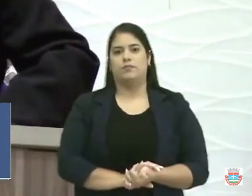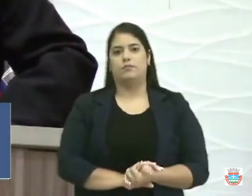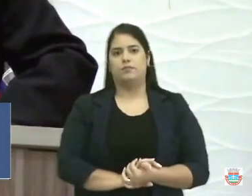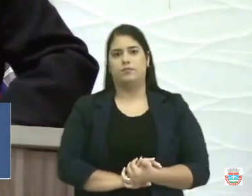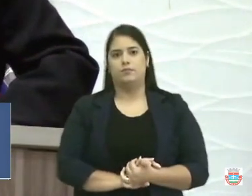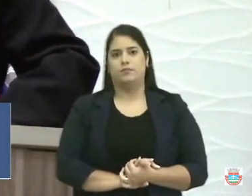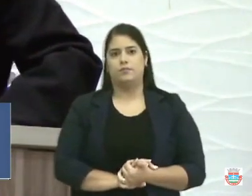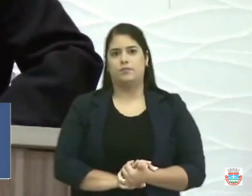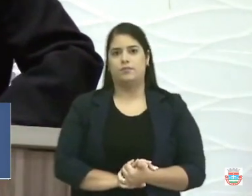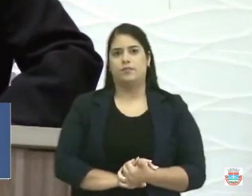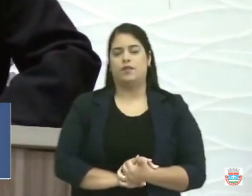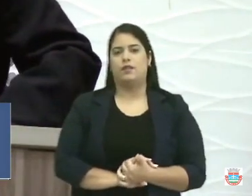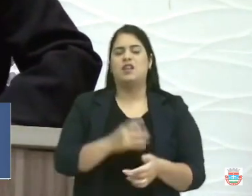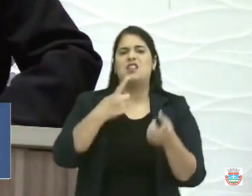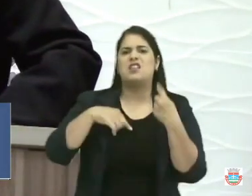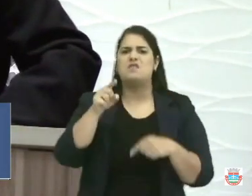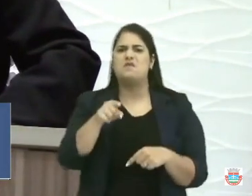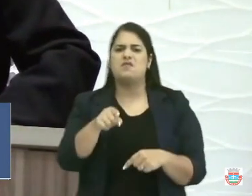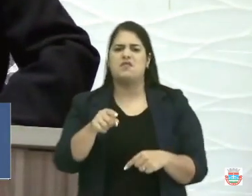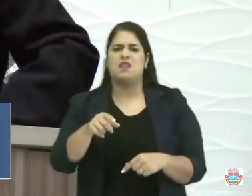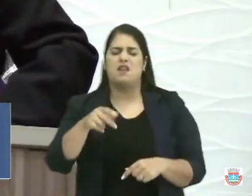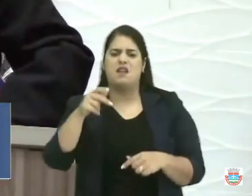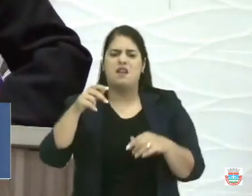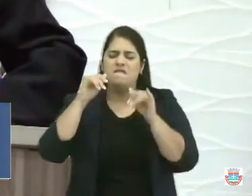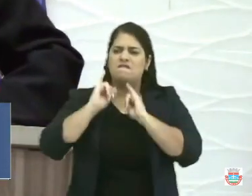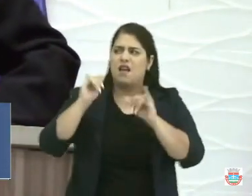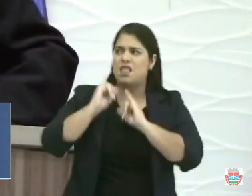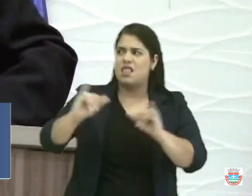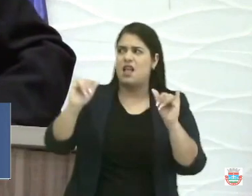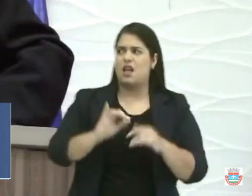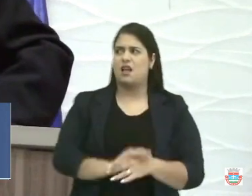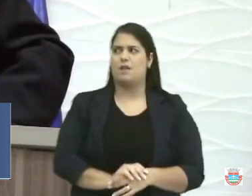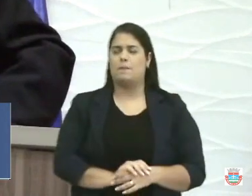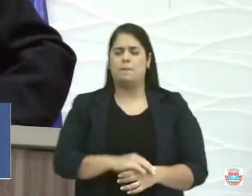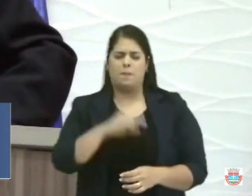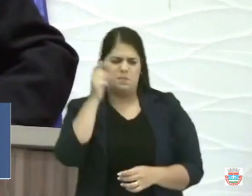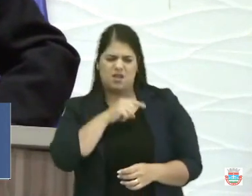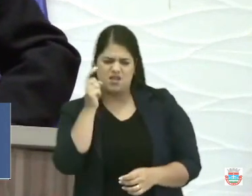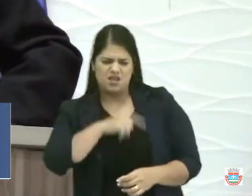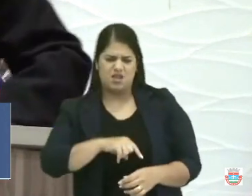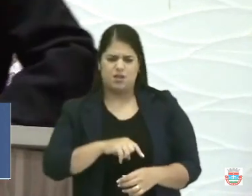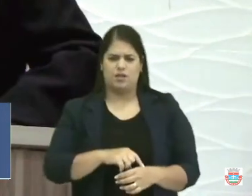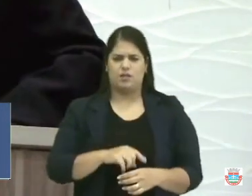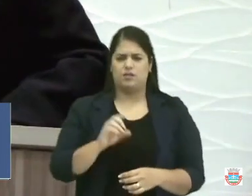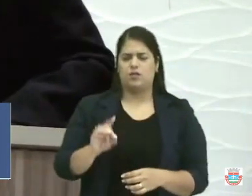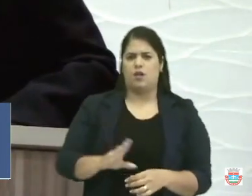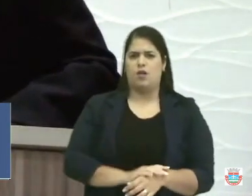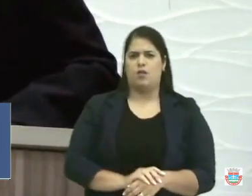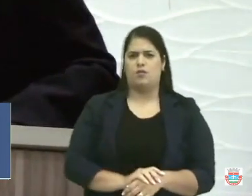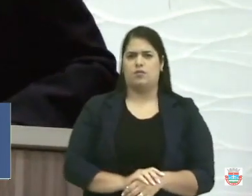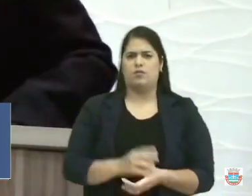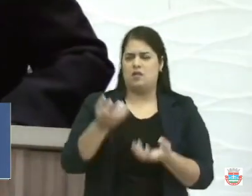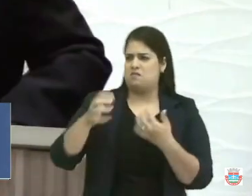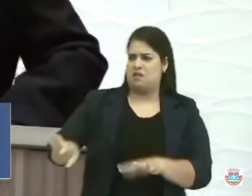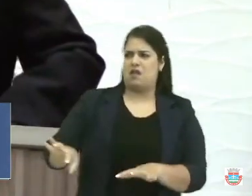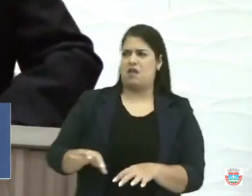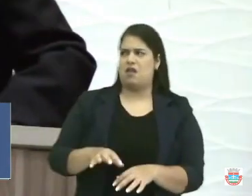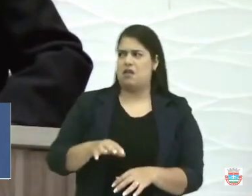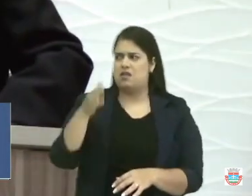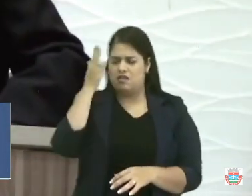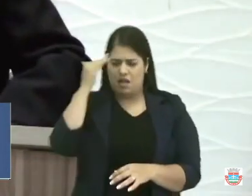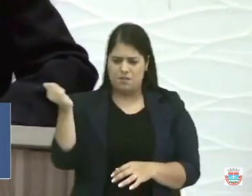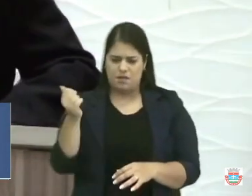você falar. Que Vossa Excelência só vem aqui falar em verdade. O senhor não quer saber se Cid Clay ganha,